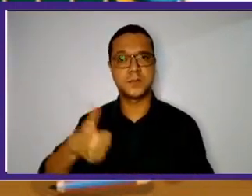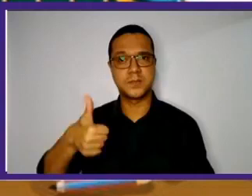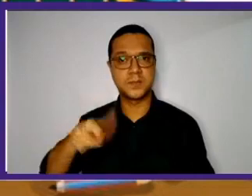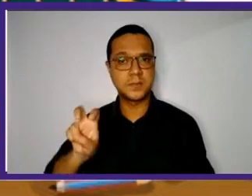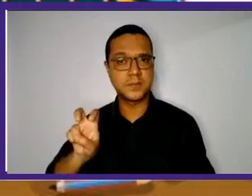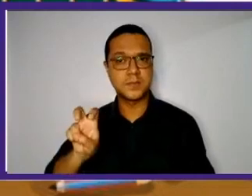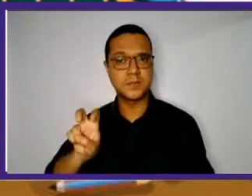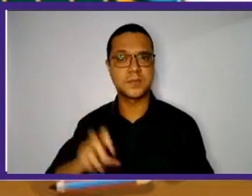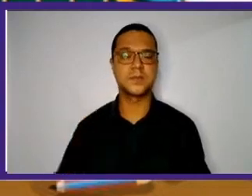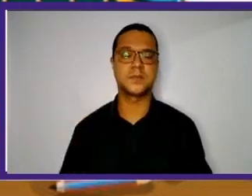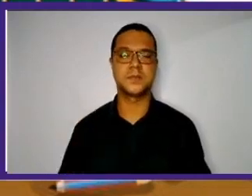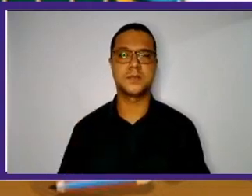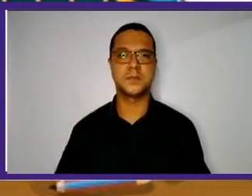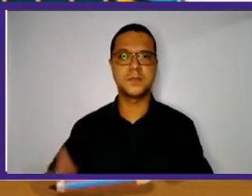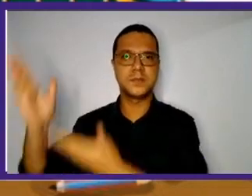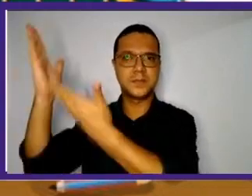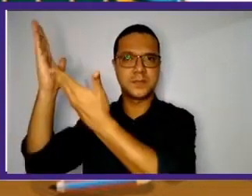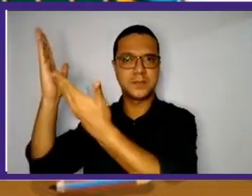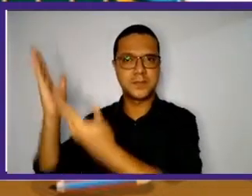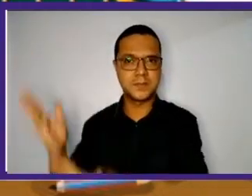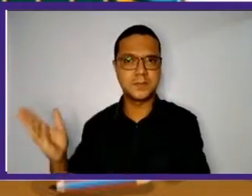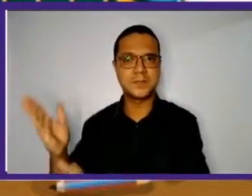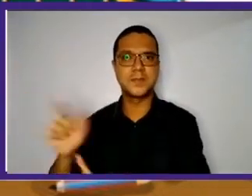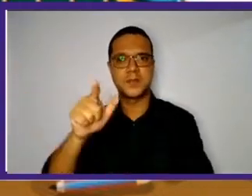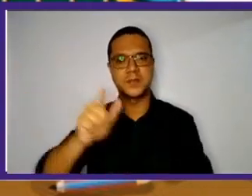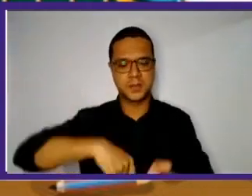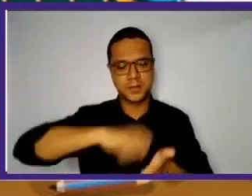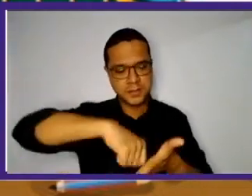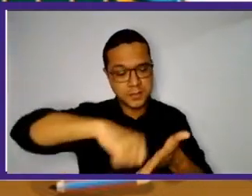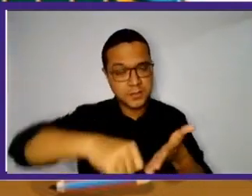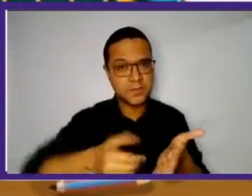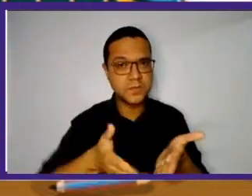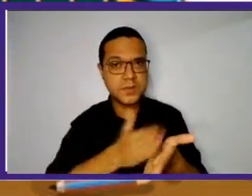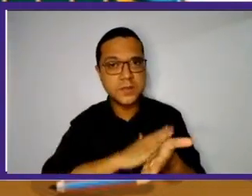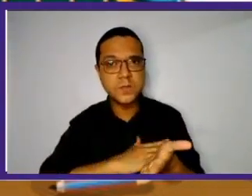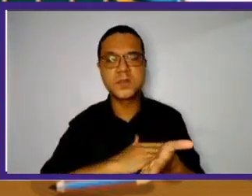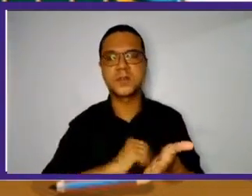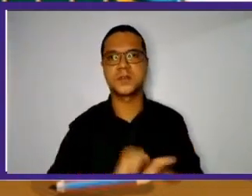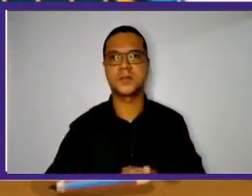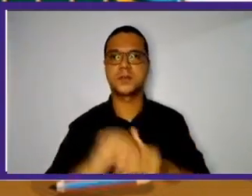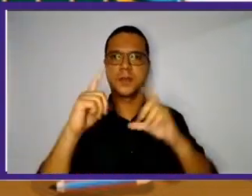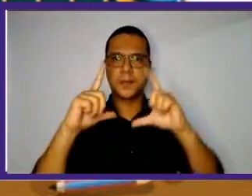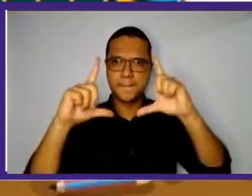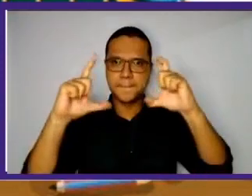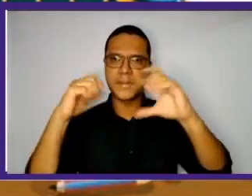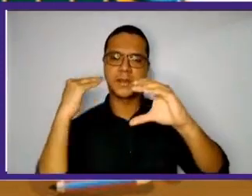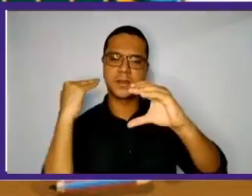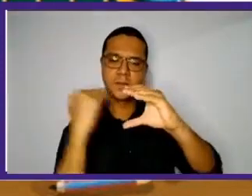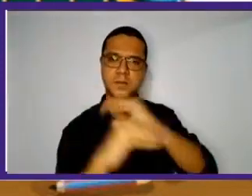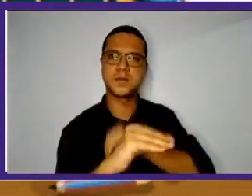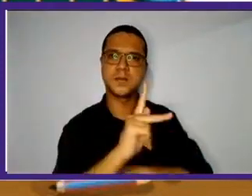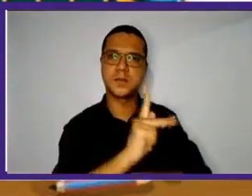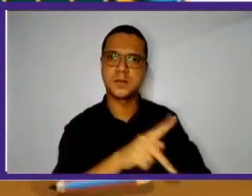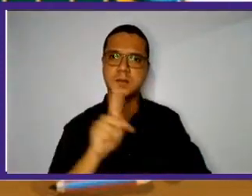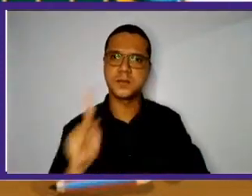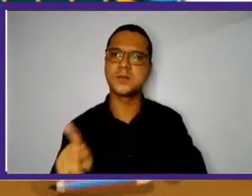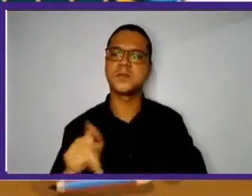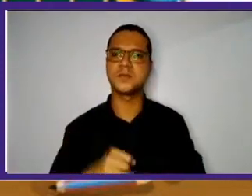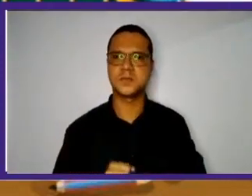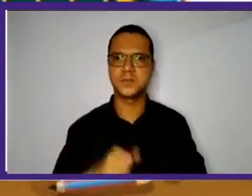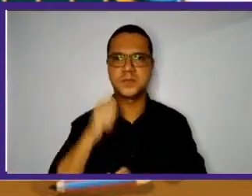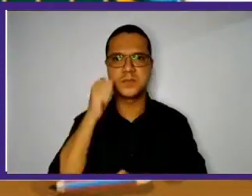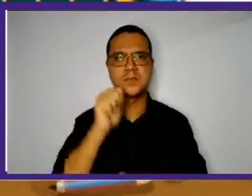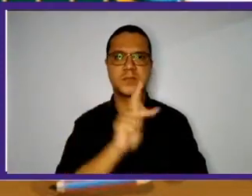é o numeral 15. Vocês vão colocar no seu caderno e vai mandar a foto para o seu